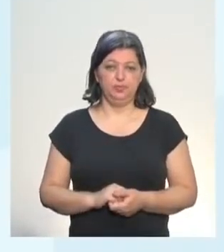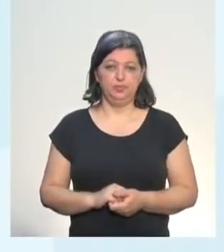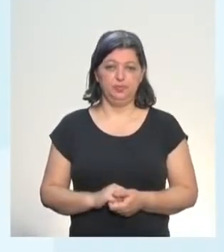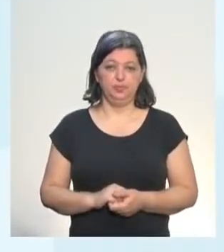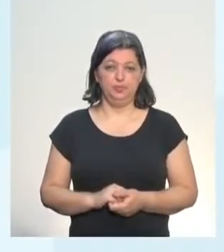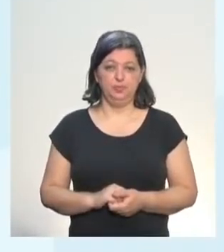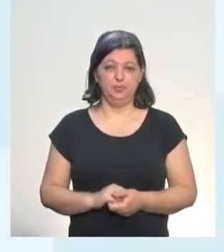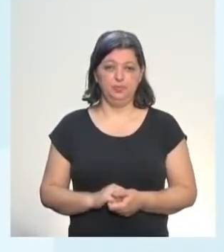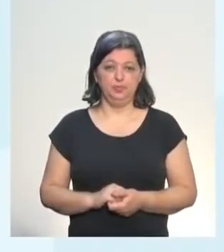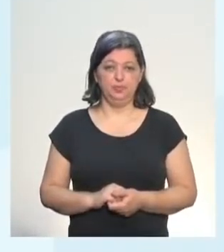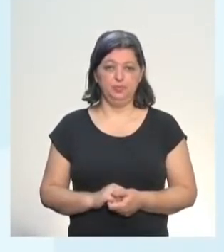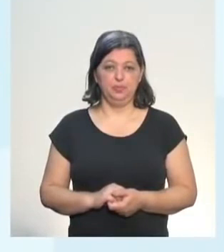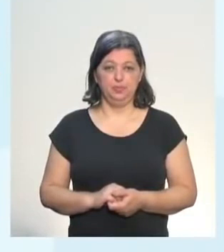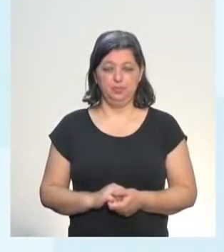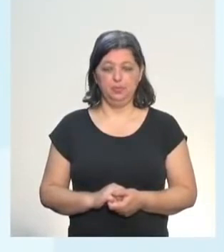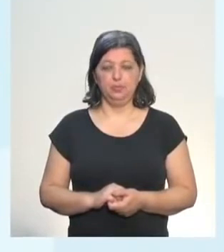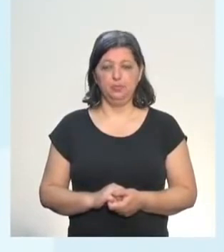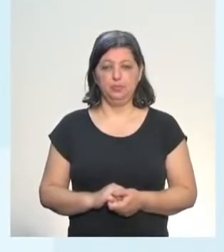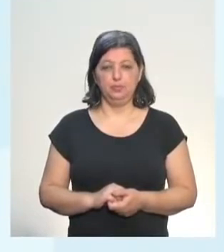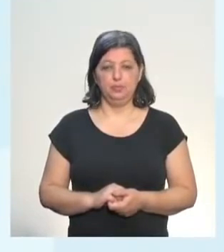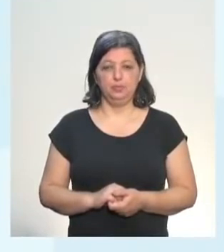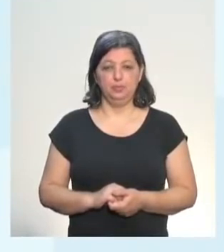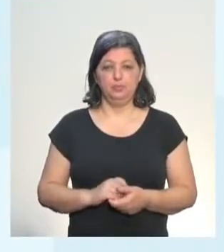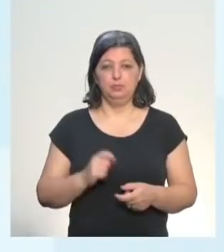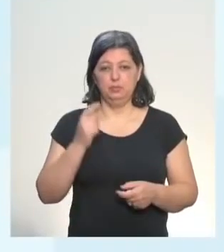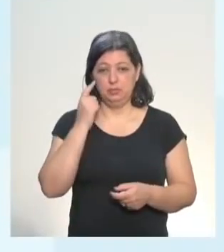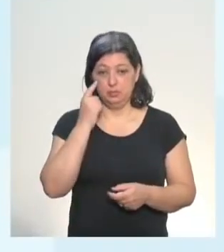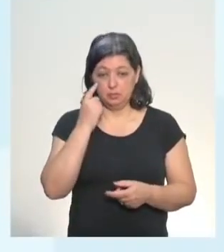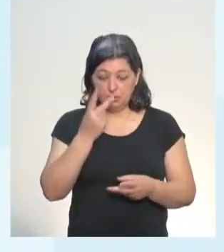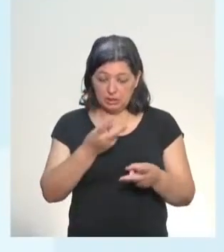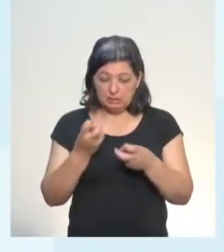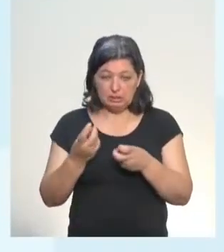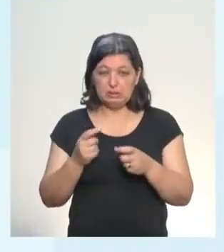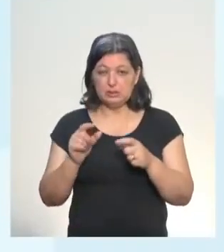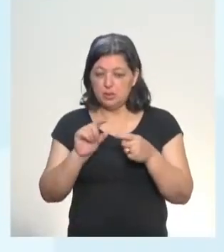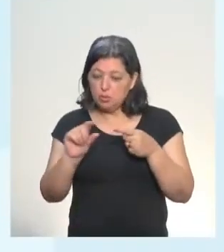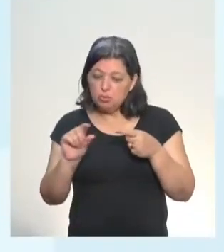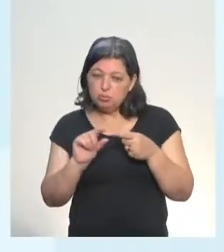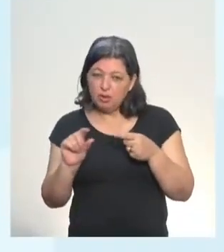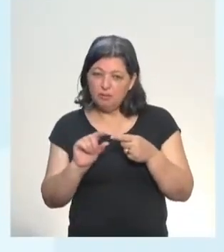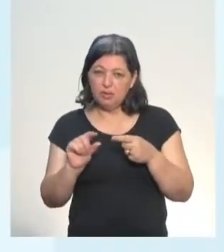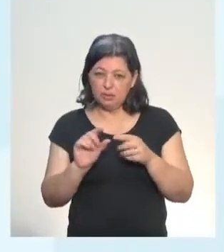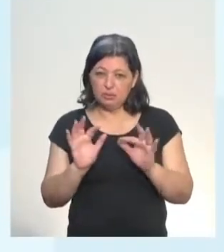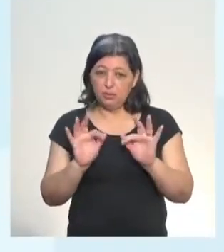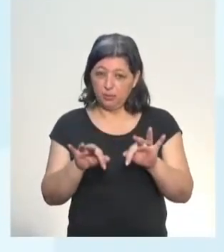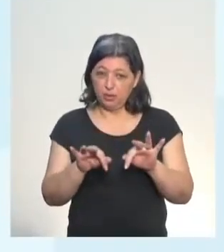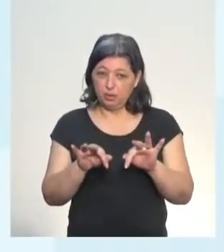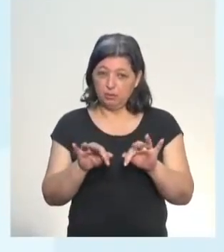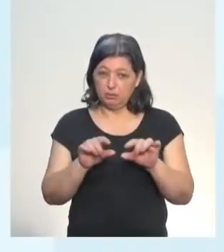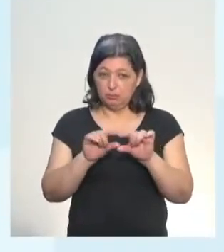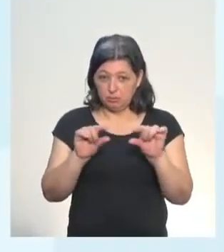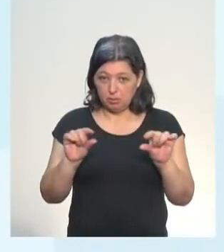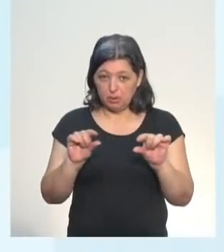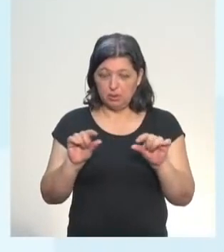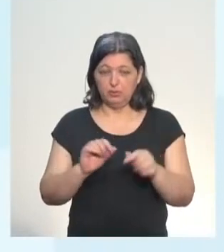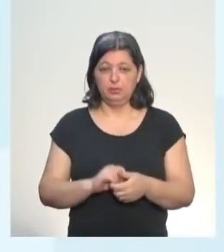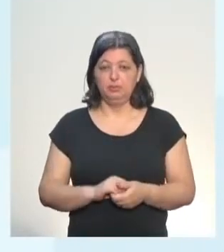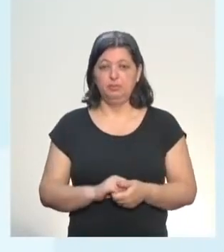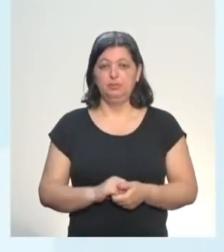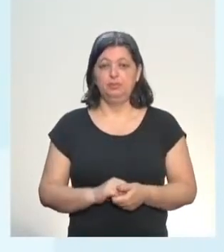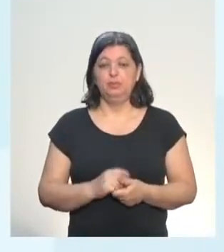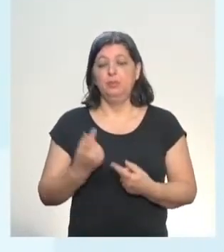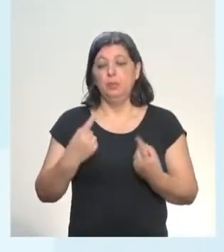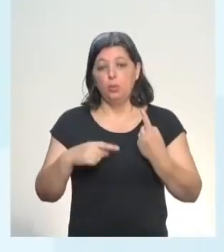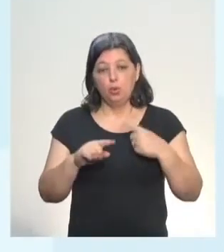created. Worked and created, então tem que prestar atenção nessas pronúncias aí, né? Ouvir música, né? Você prestar atenção,